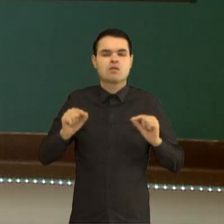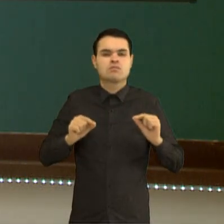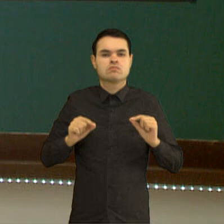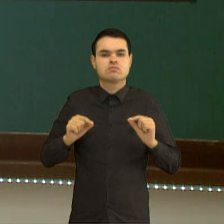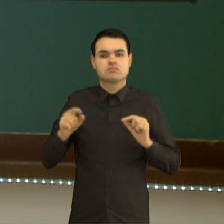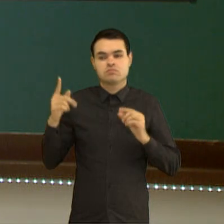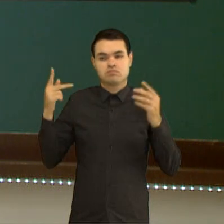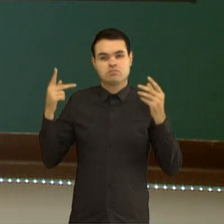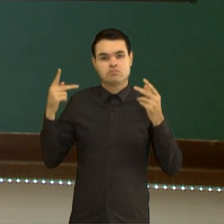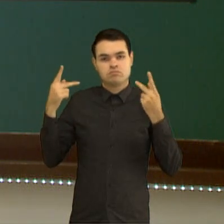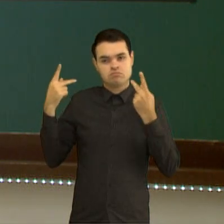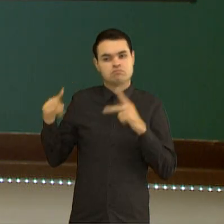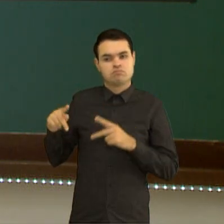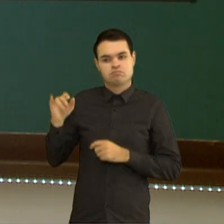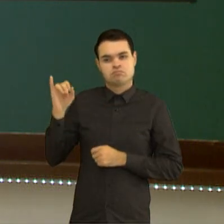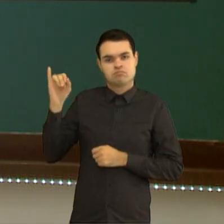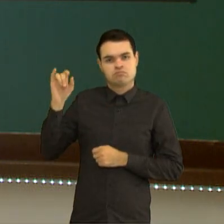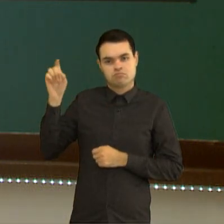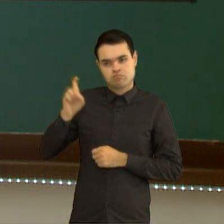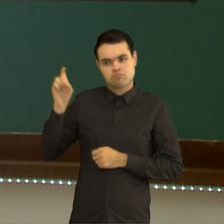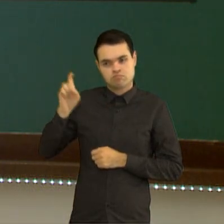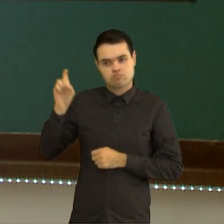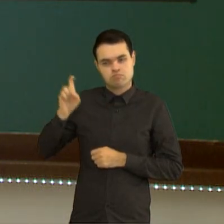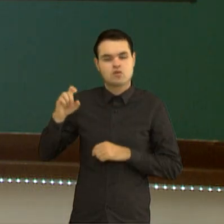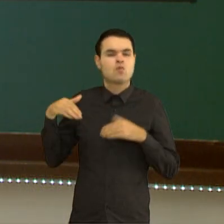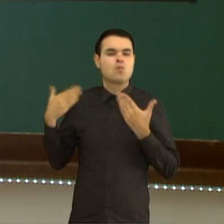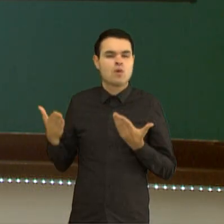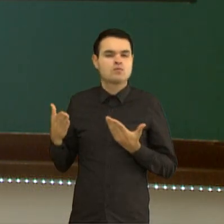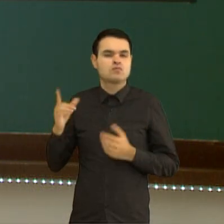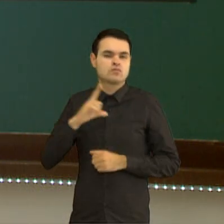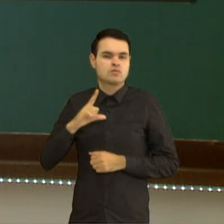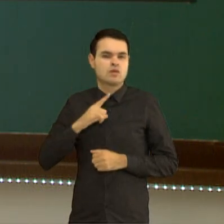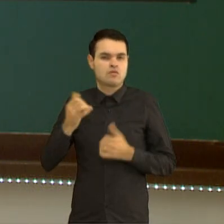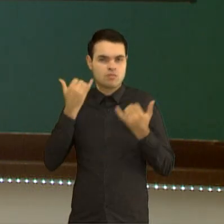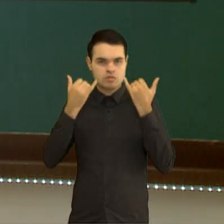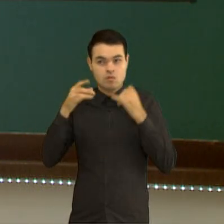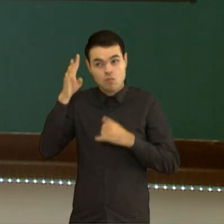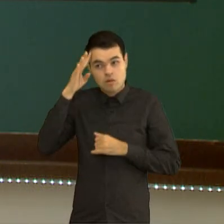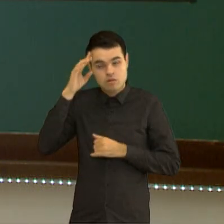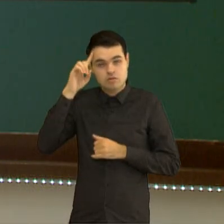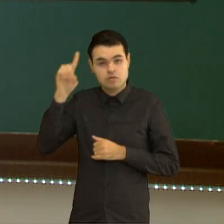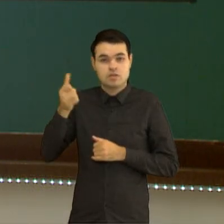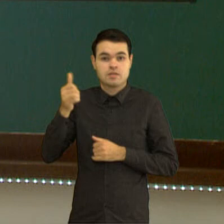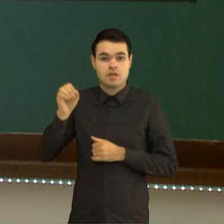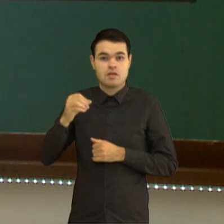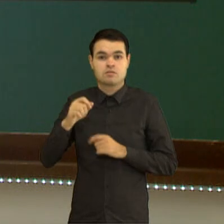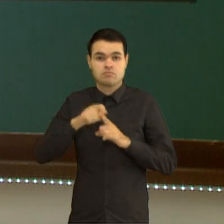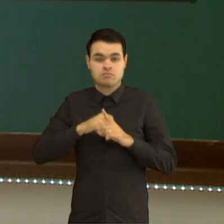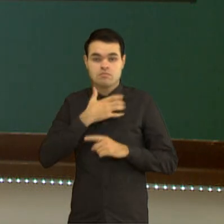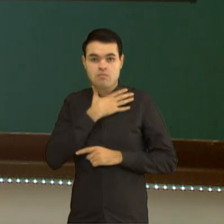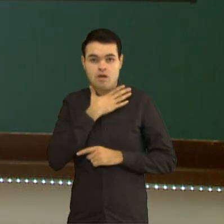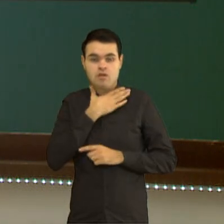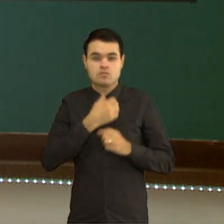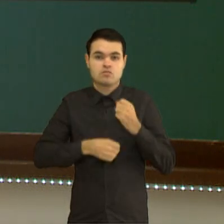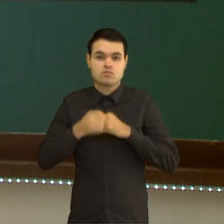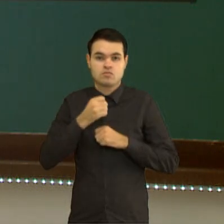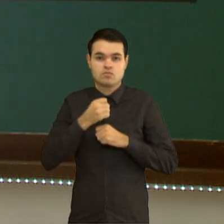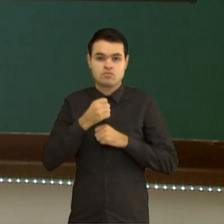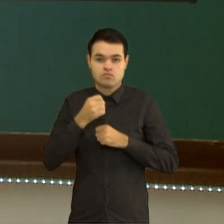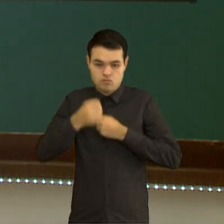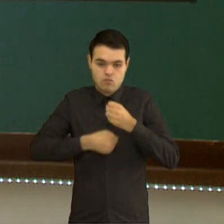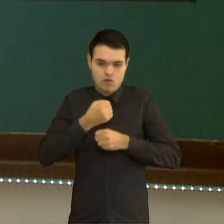plataforma TikTok. Quando? A gente tem a referência lá na notícia, na quarta-feira, 10 de março de 2021,